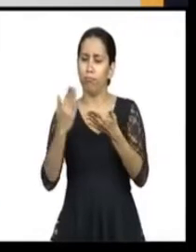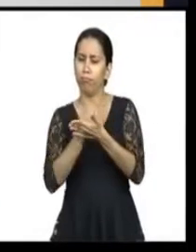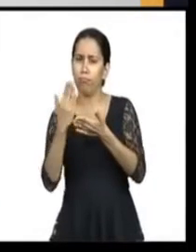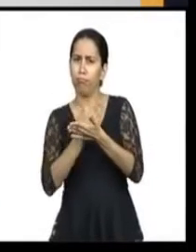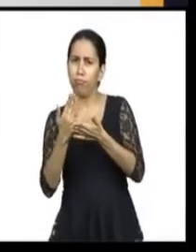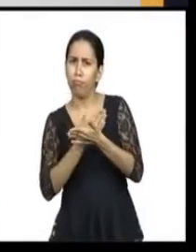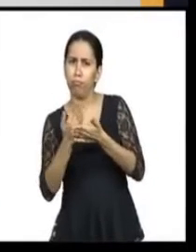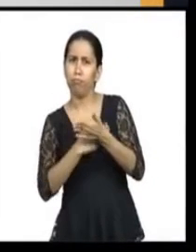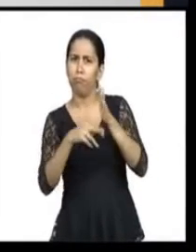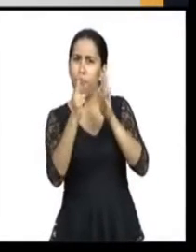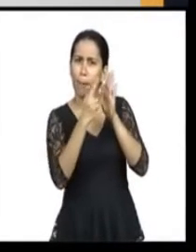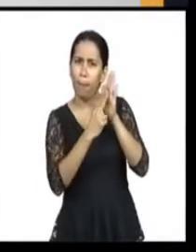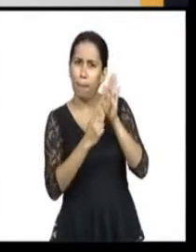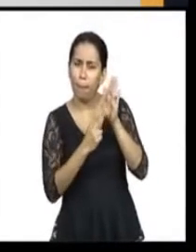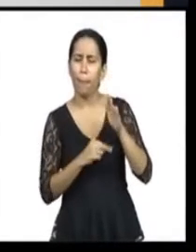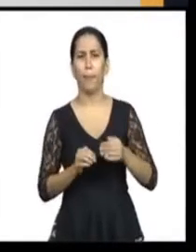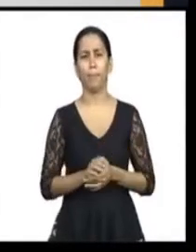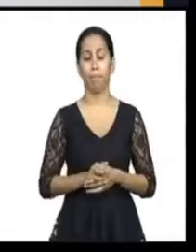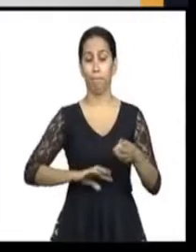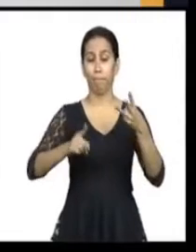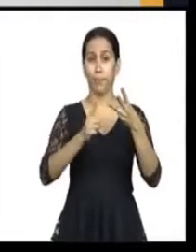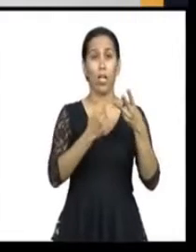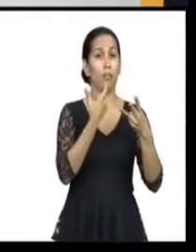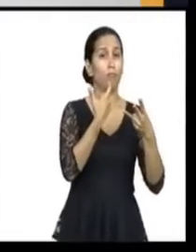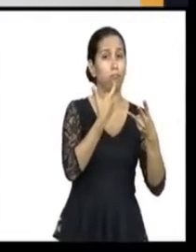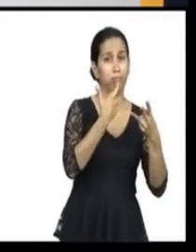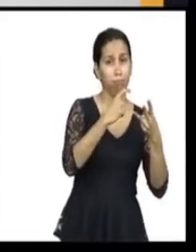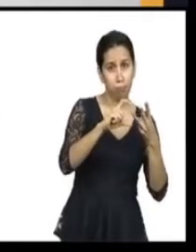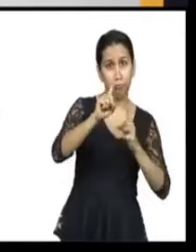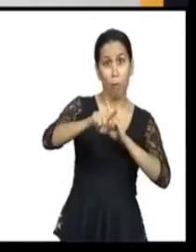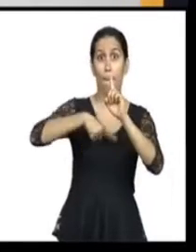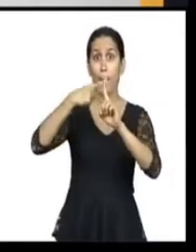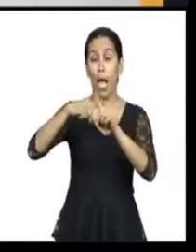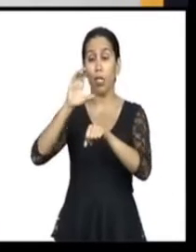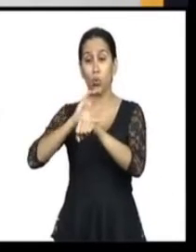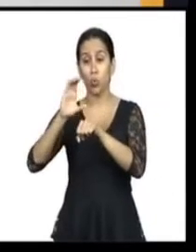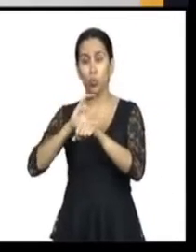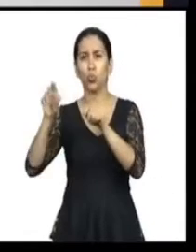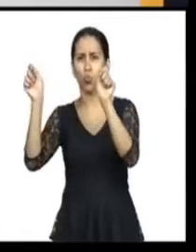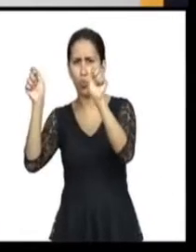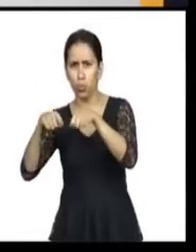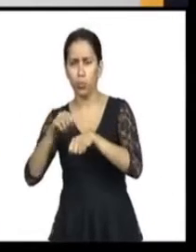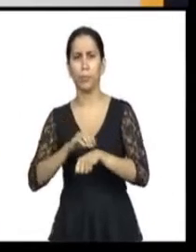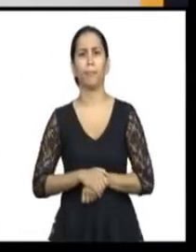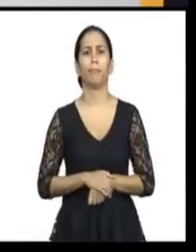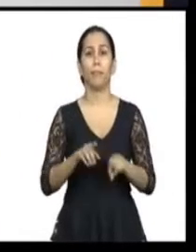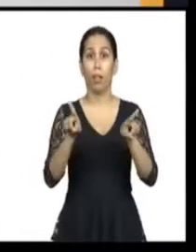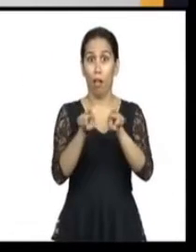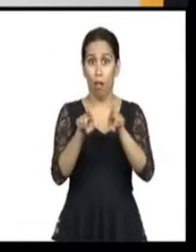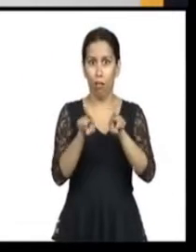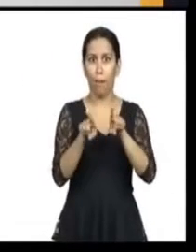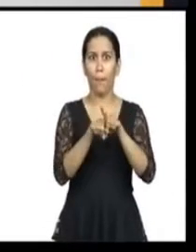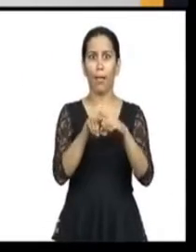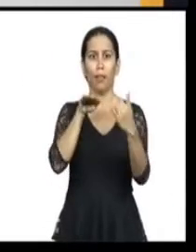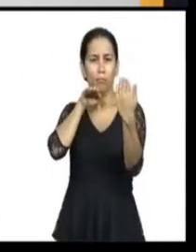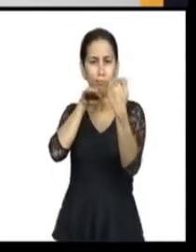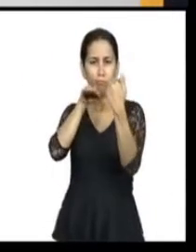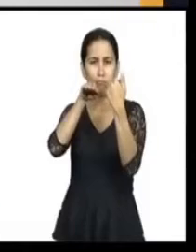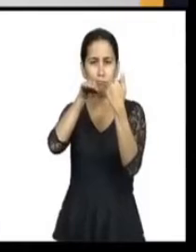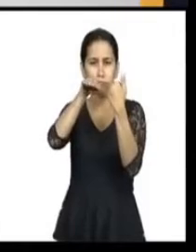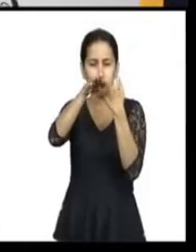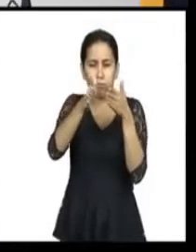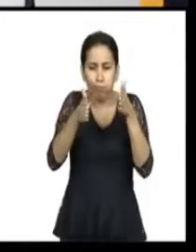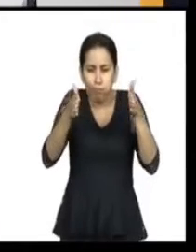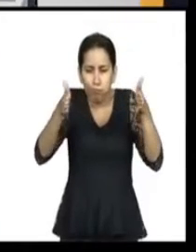operacional, habilitação e capacitação contínua dos operadores, a largura mínima das pistas e